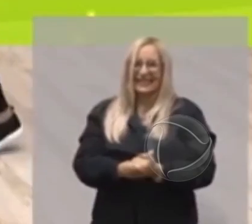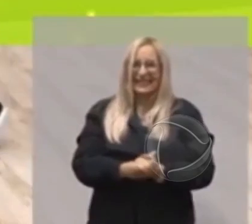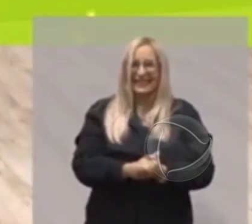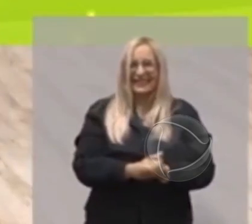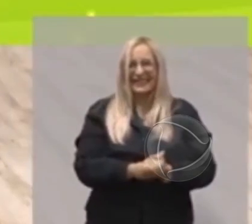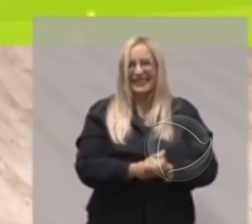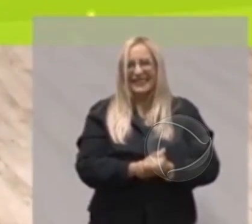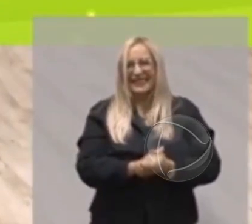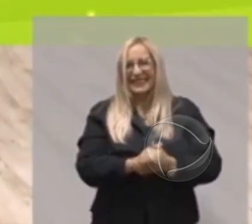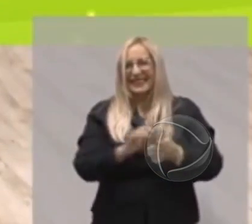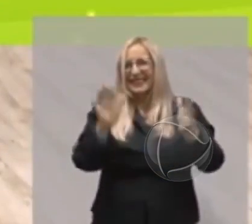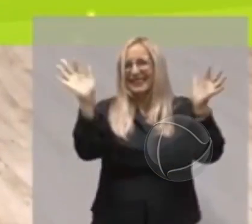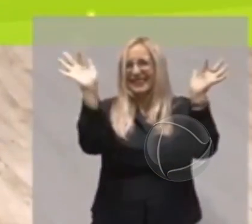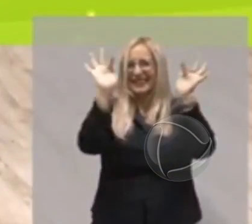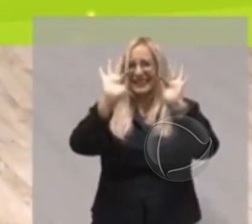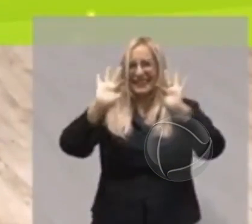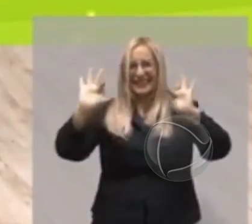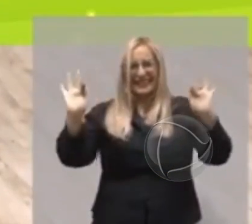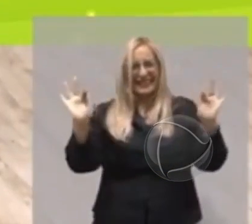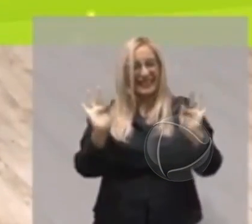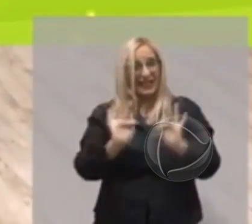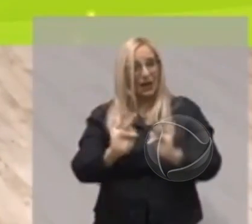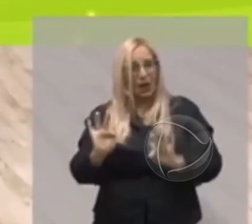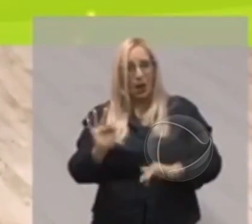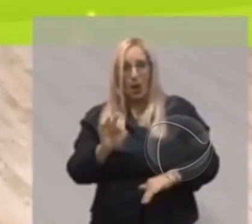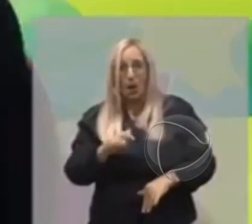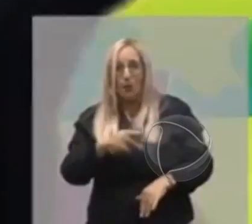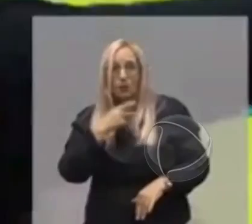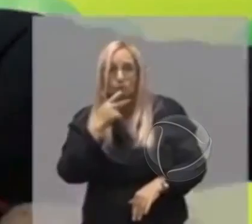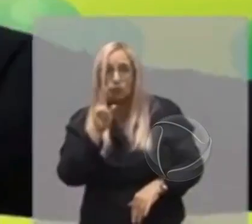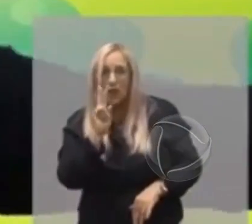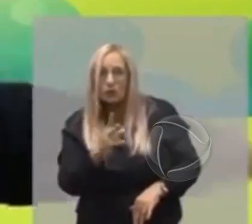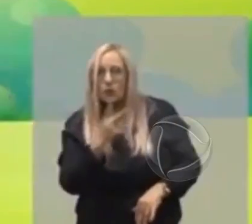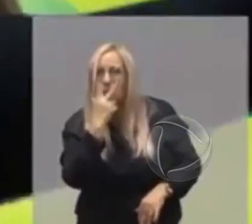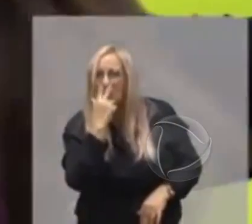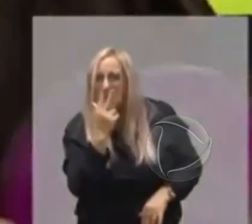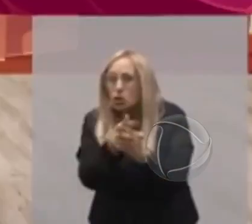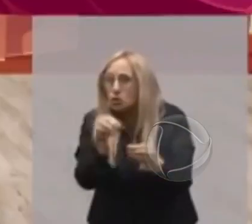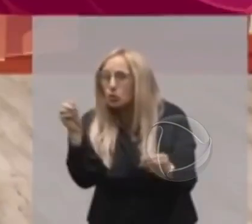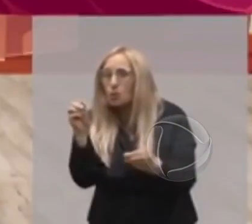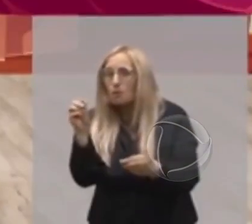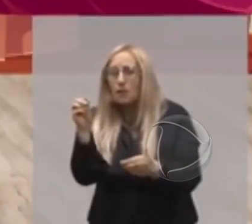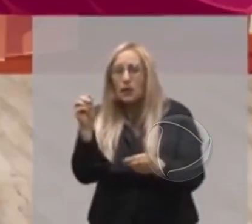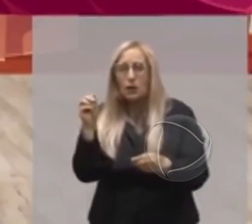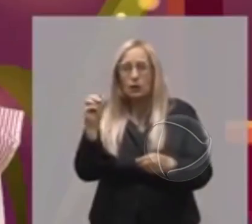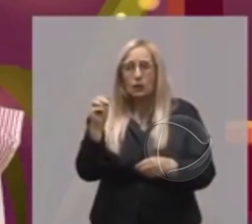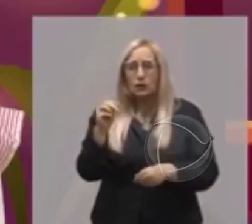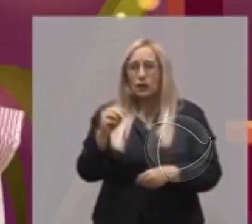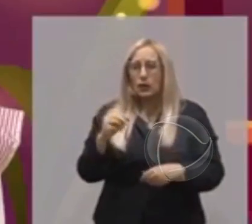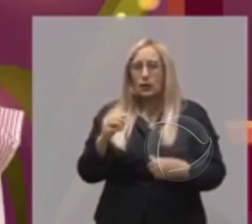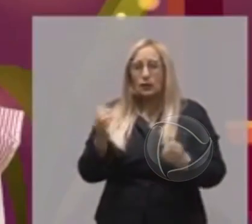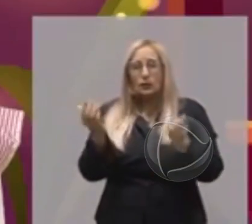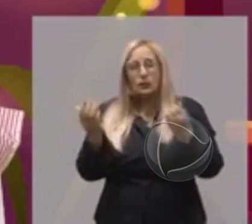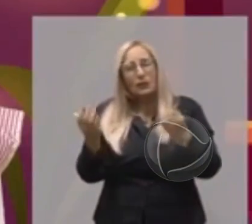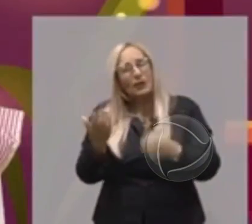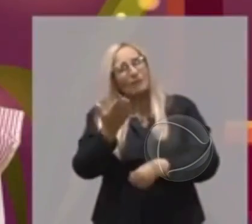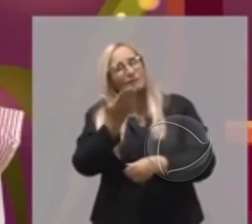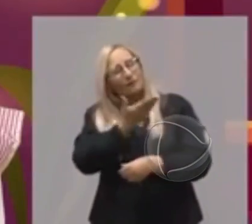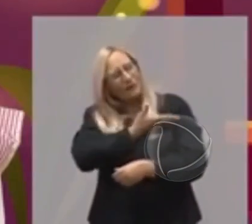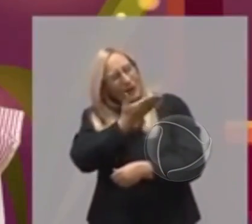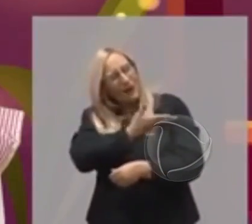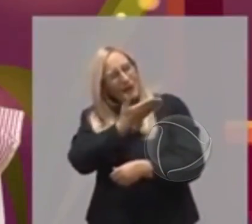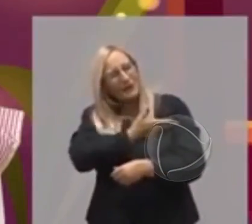né? Totalmente, acessível para todo mundo. E, Rosana, quais são as atividades, né? Dê um exemplo para a gente.